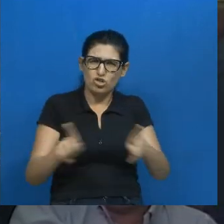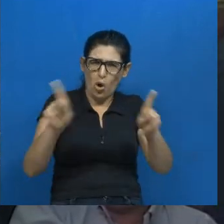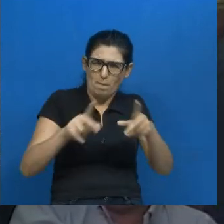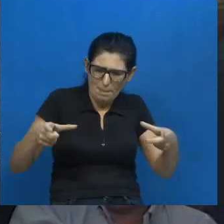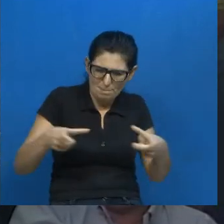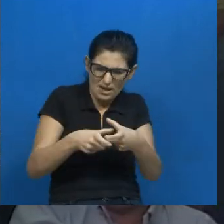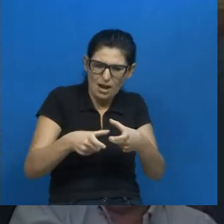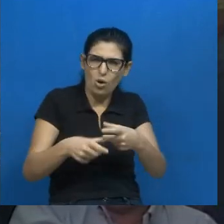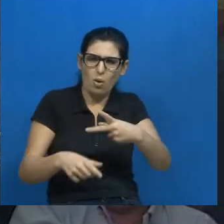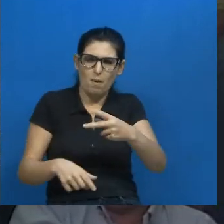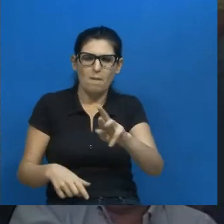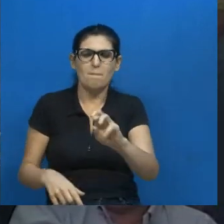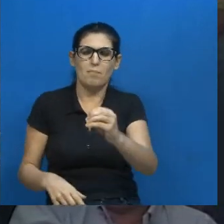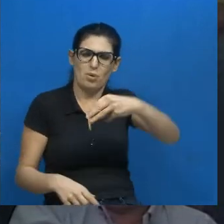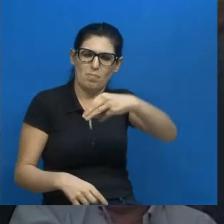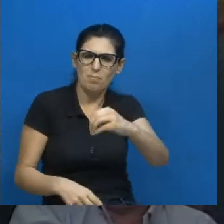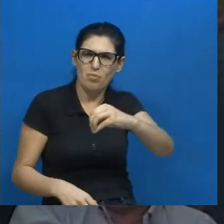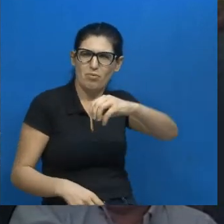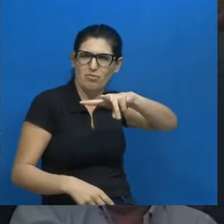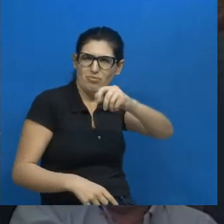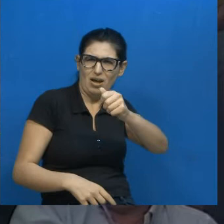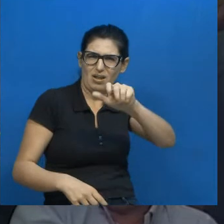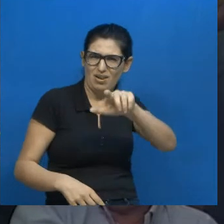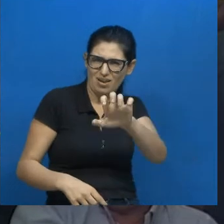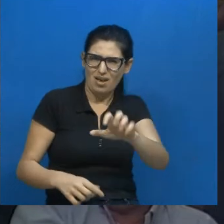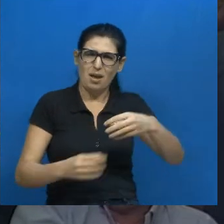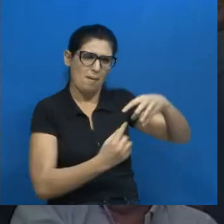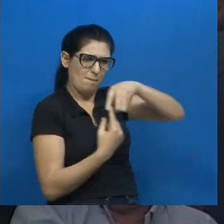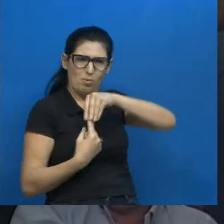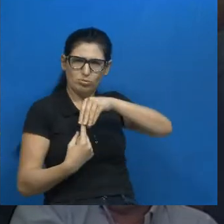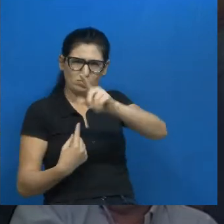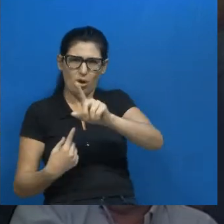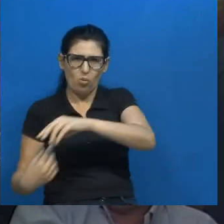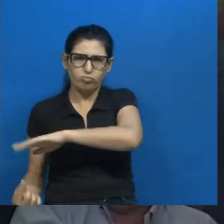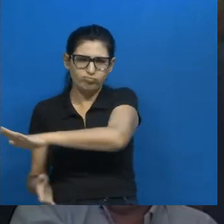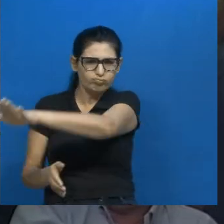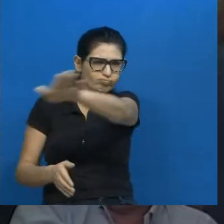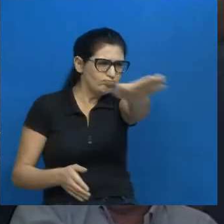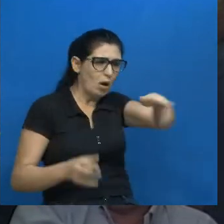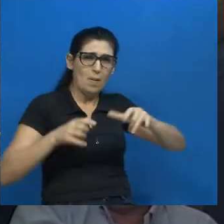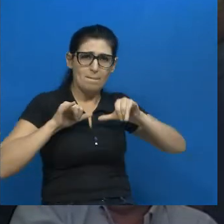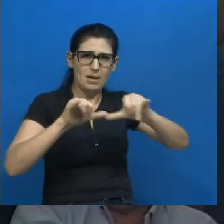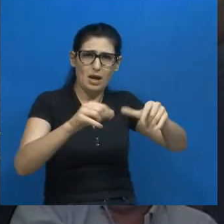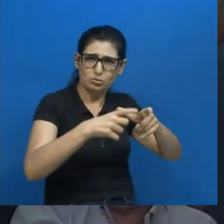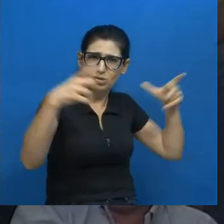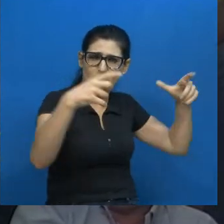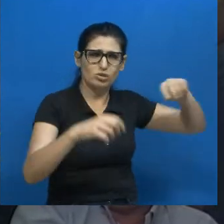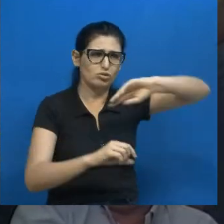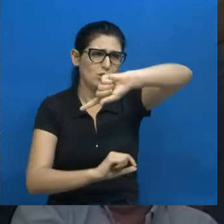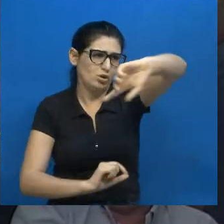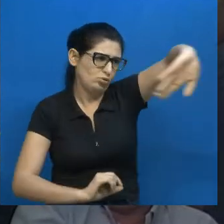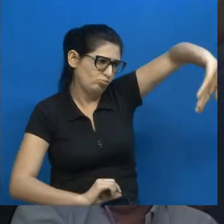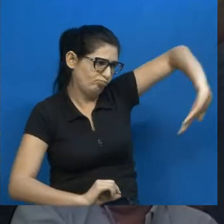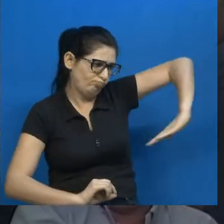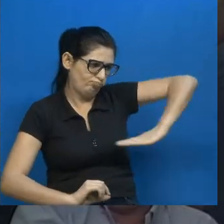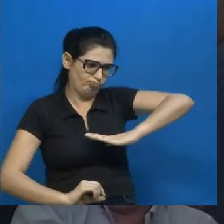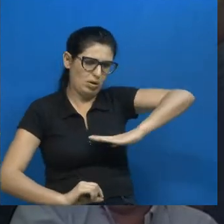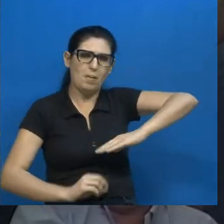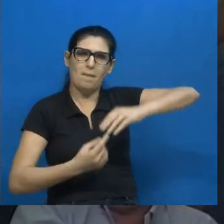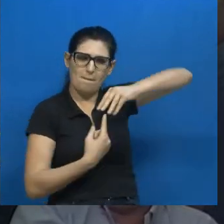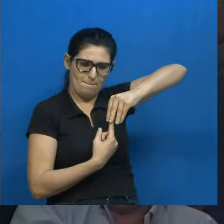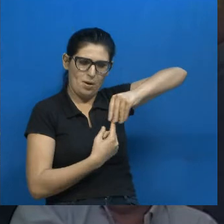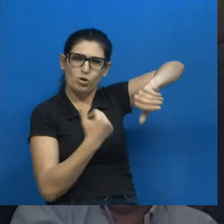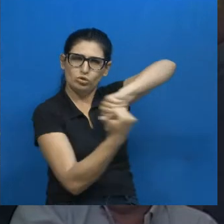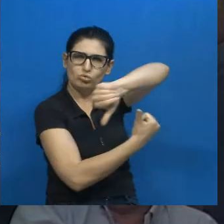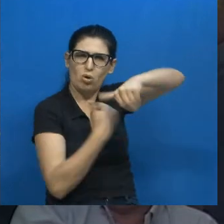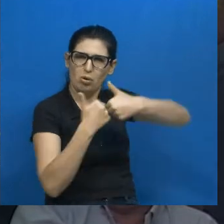no Mercadão. Mas a linha que vem ali do Promovale para parar no Mercadão, ela faz uma troca para poder passar do lado do ponto.